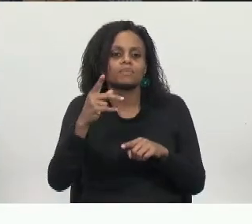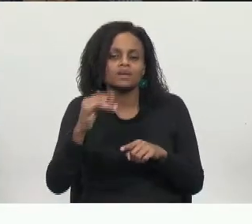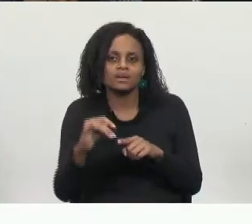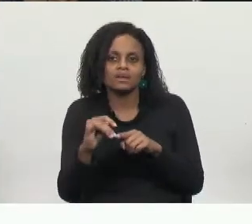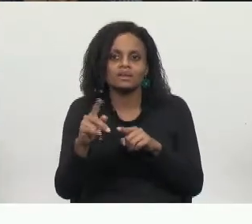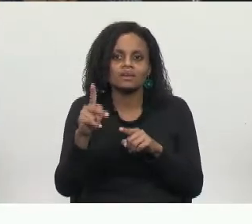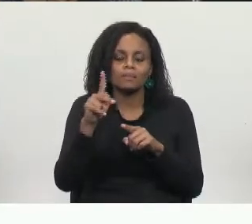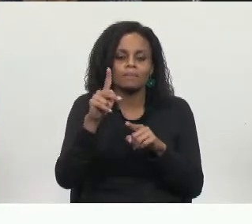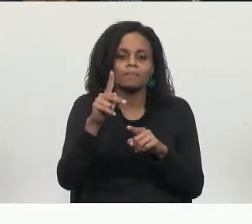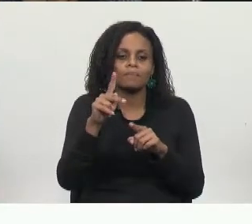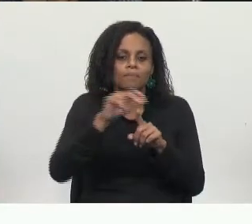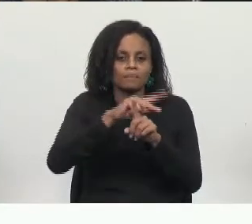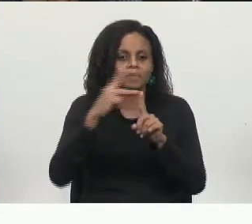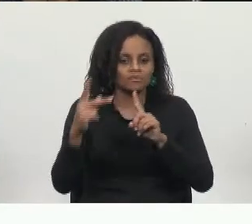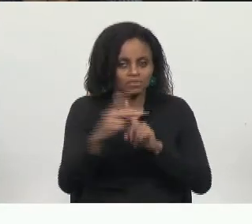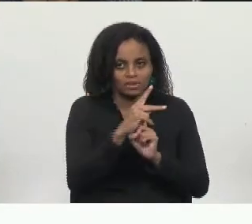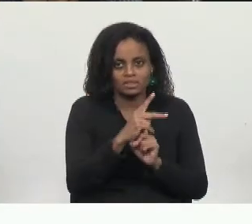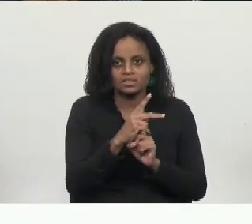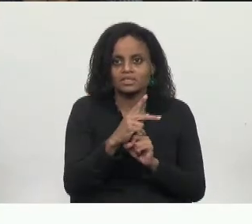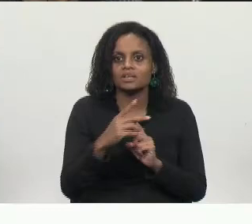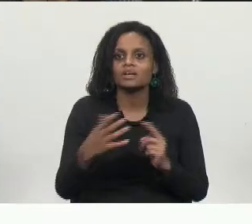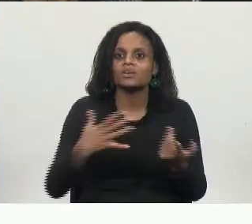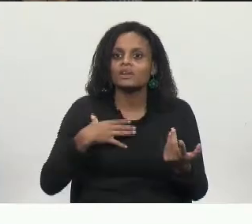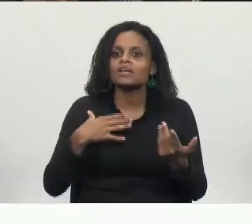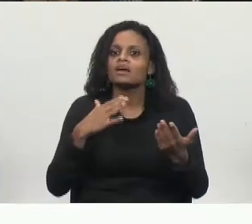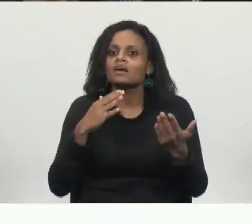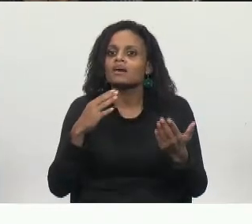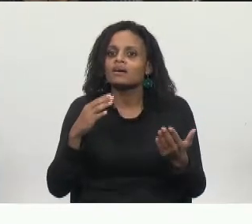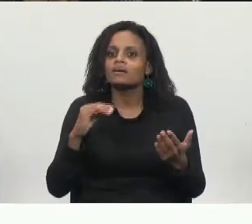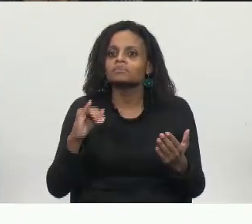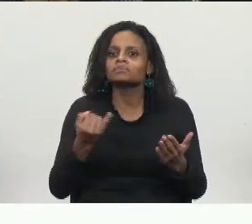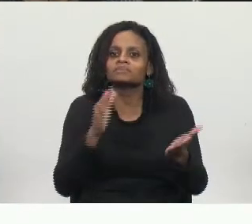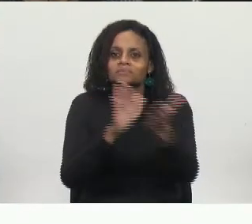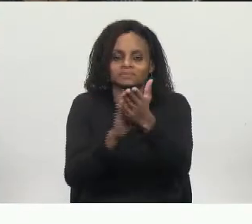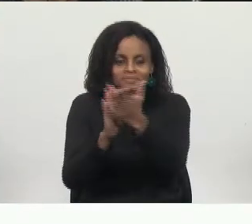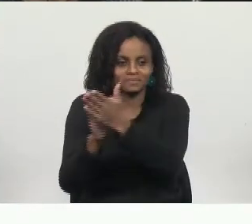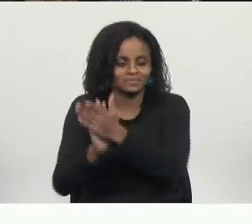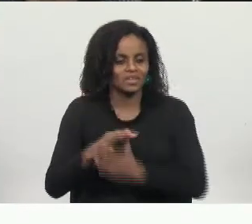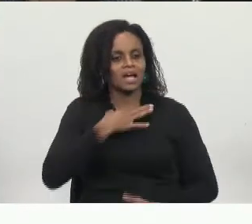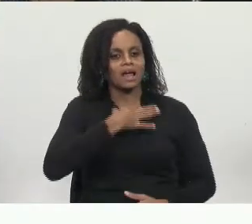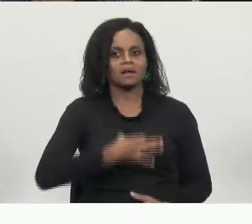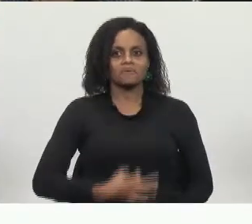Queria aproveitar para elogiar a belíssima gravata do Marcelo.